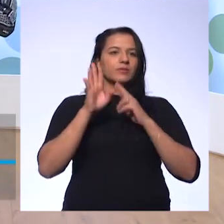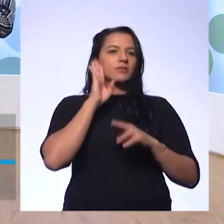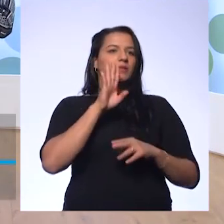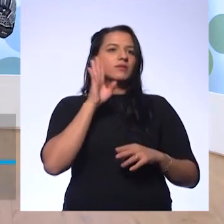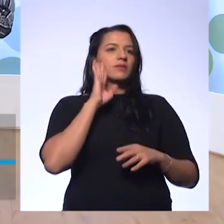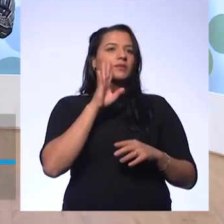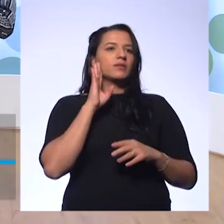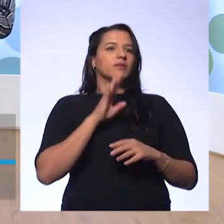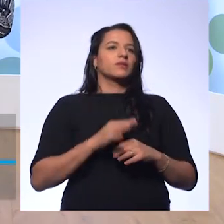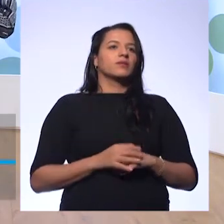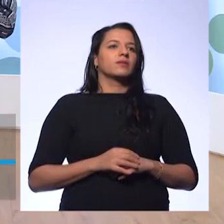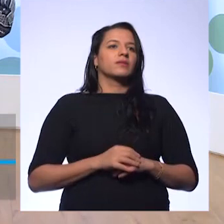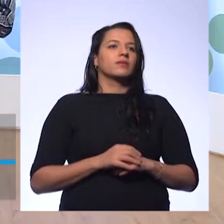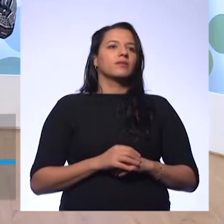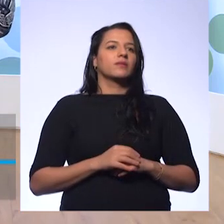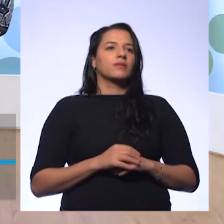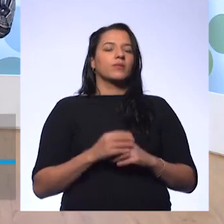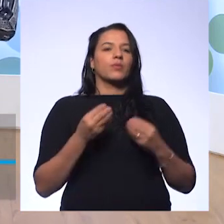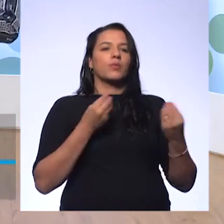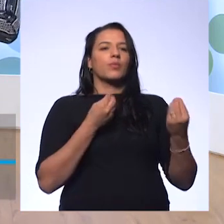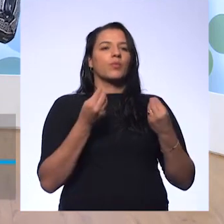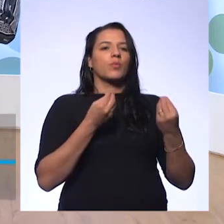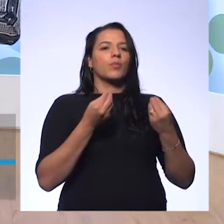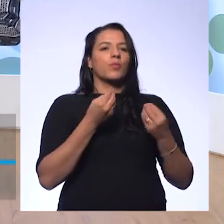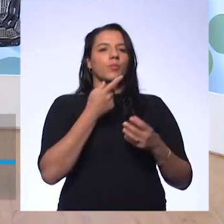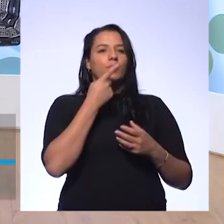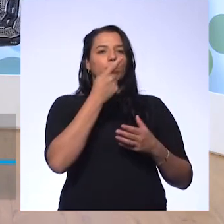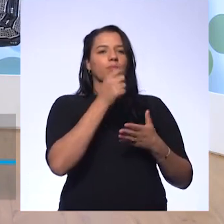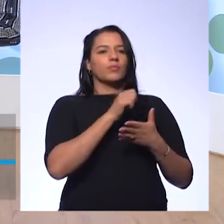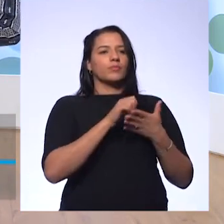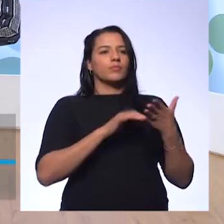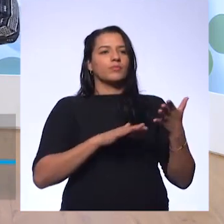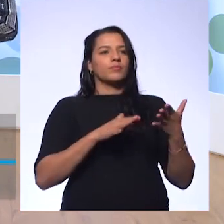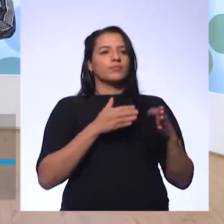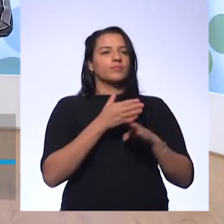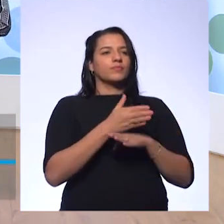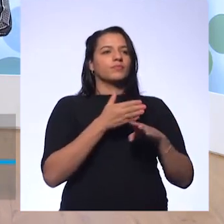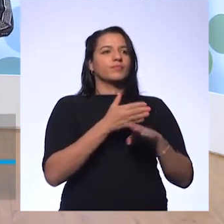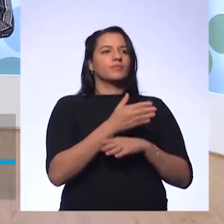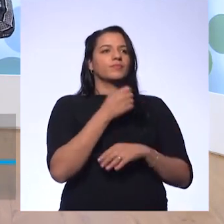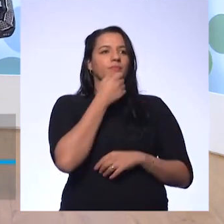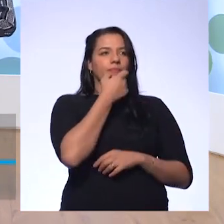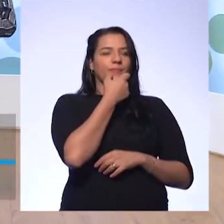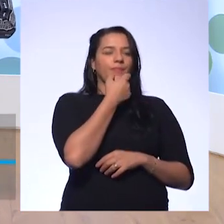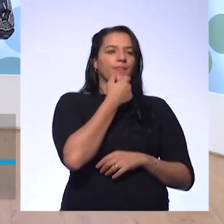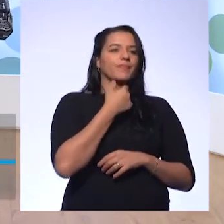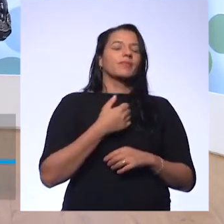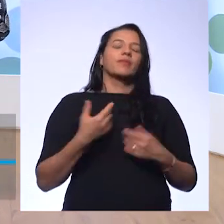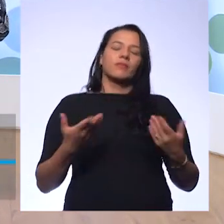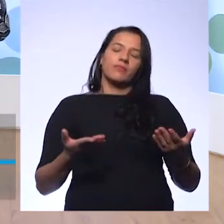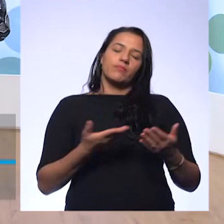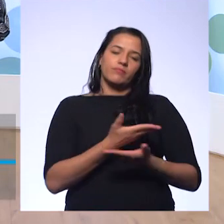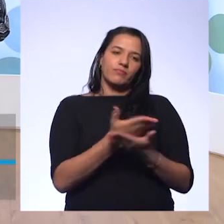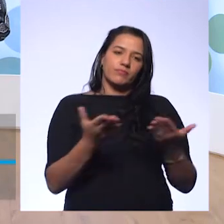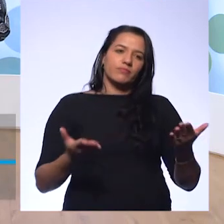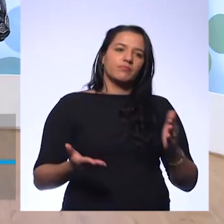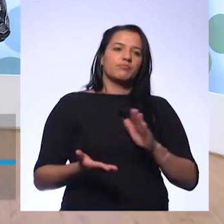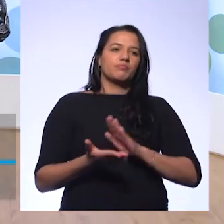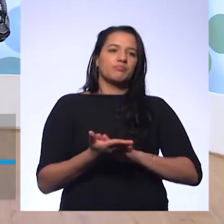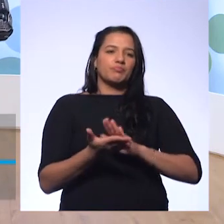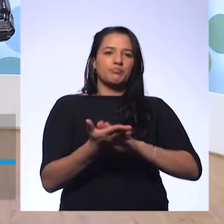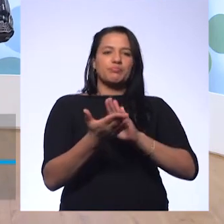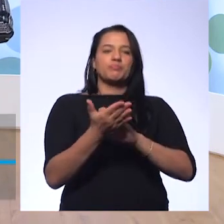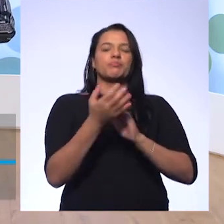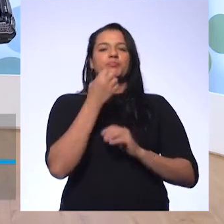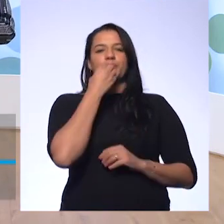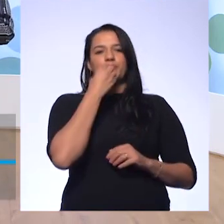pode contextualizar aí essa criticidade dos estudantes? Olha, vocês estão de parabéns, porque realmente